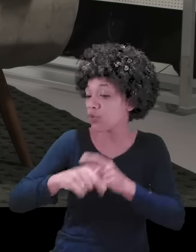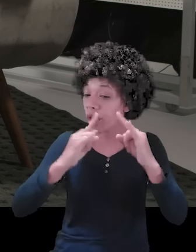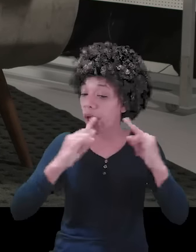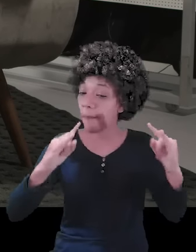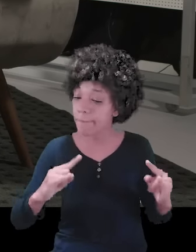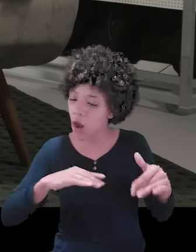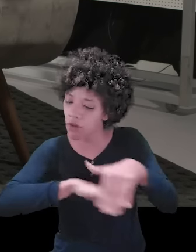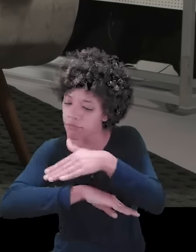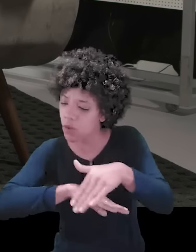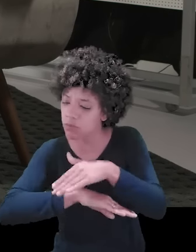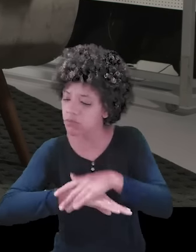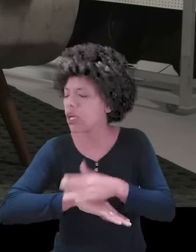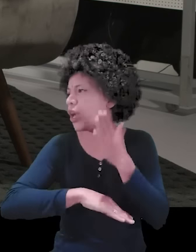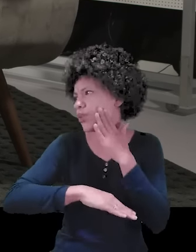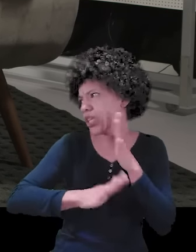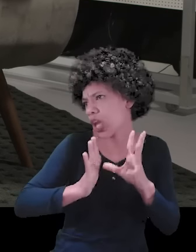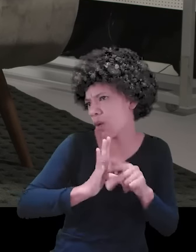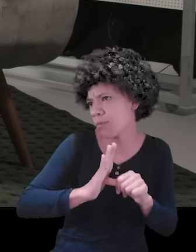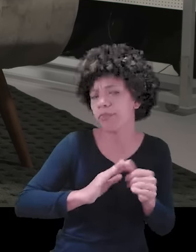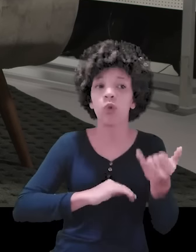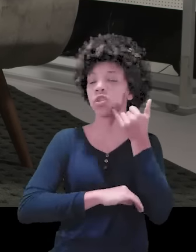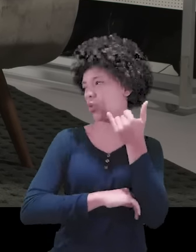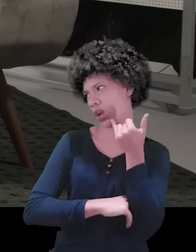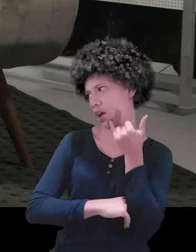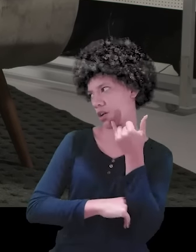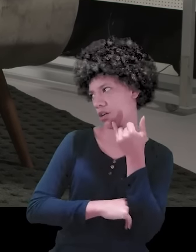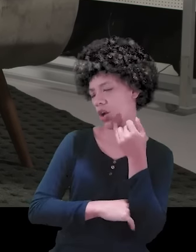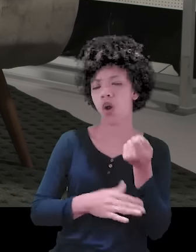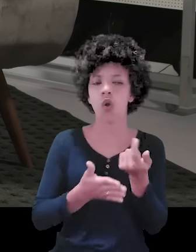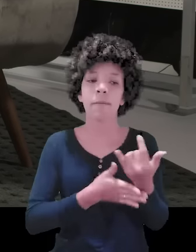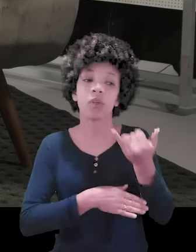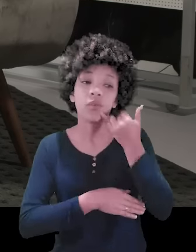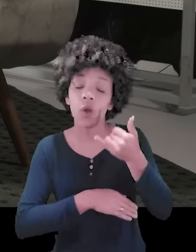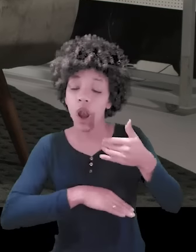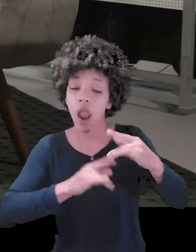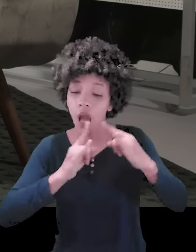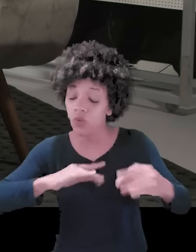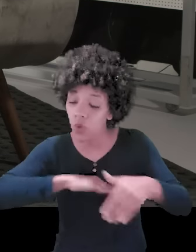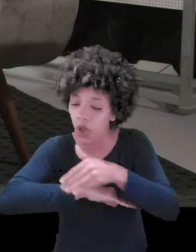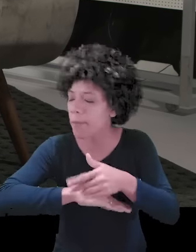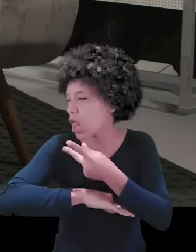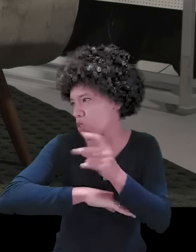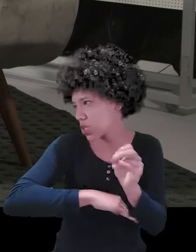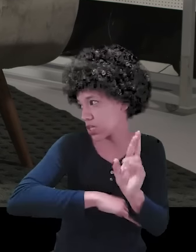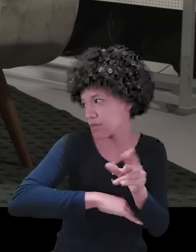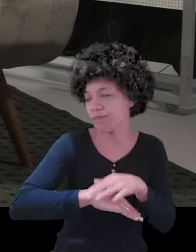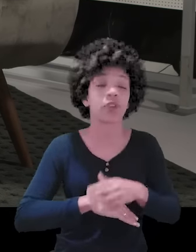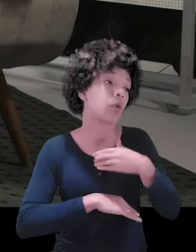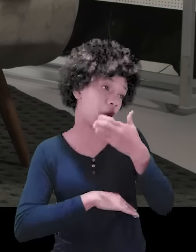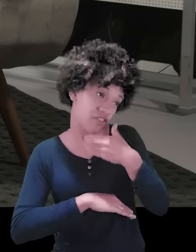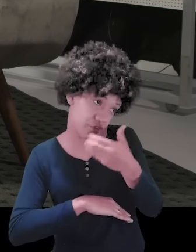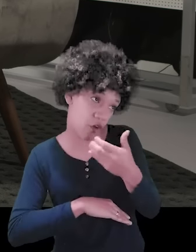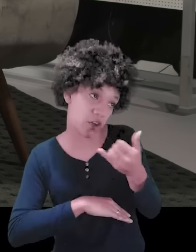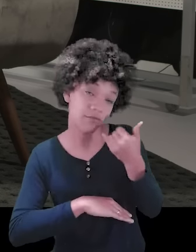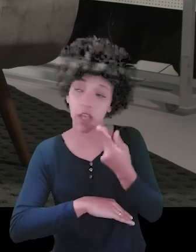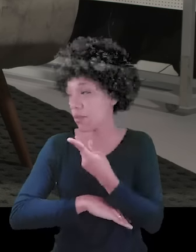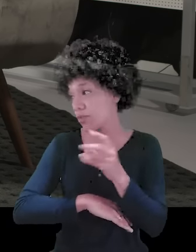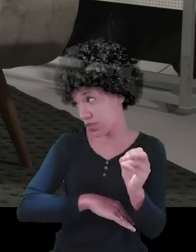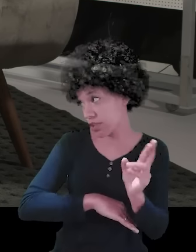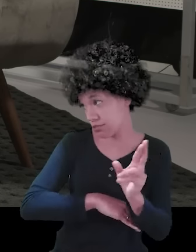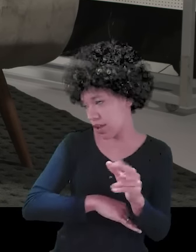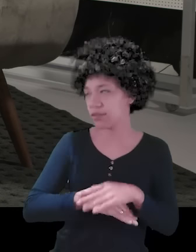e com você quer comprar um celular compra um celular no camelô para o r$ 200 comprar um iPhone para